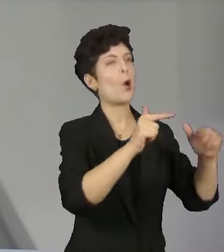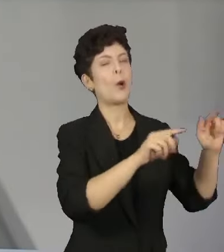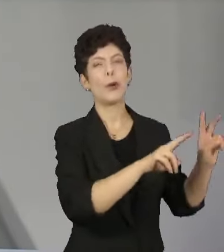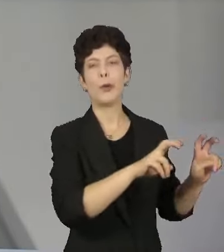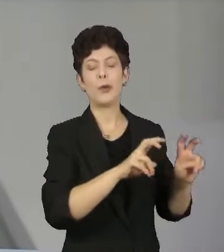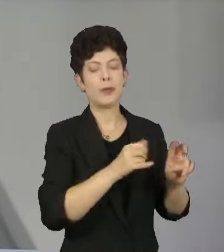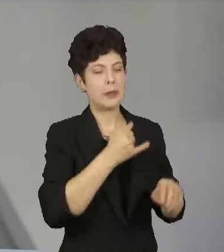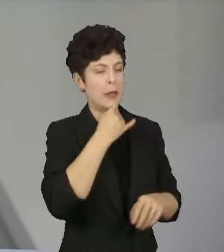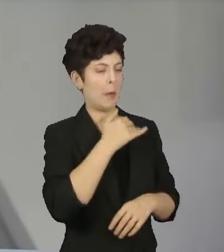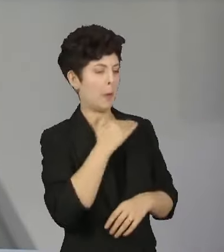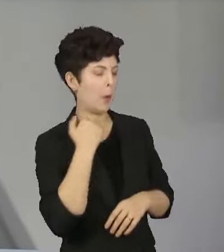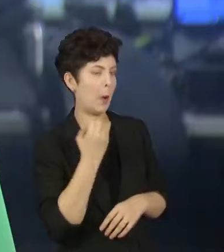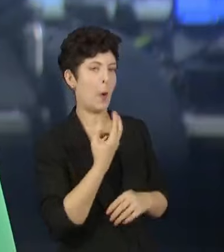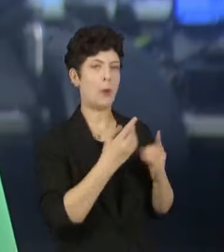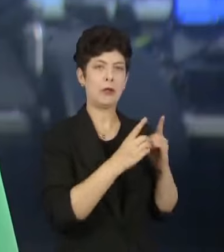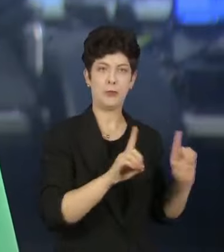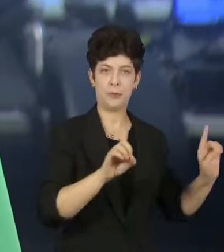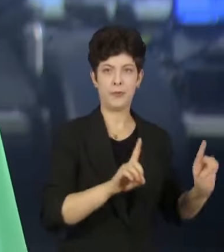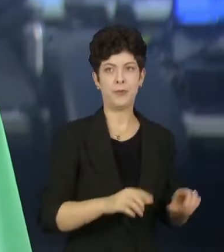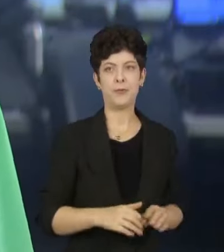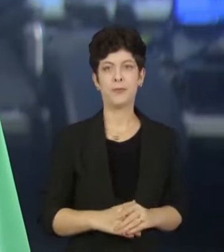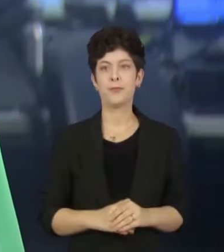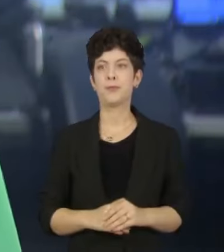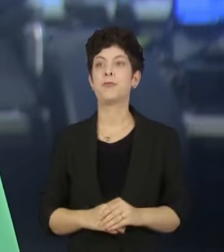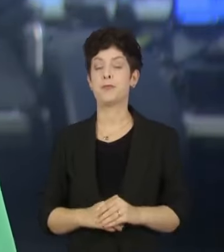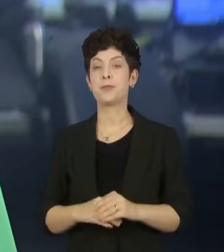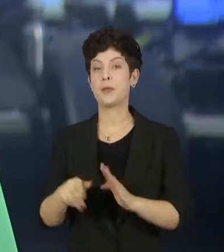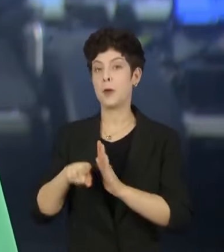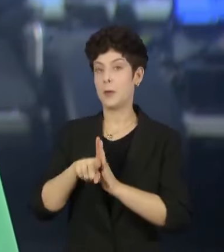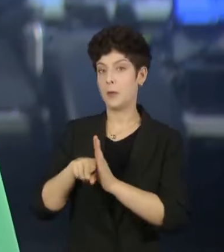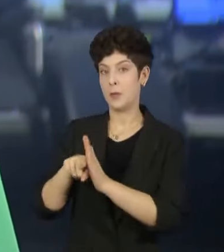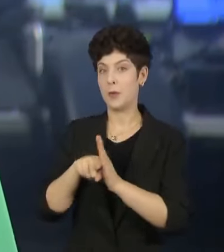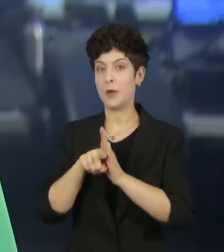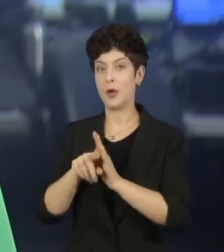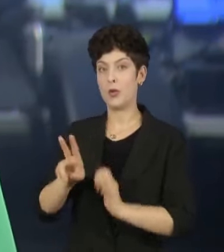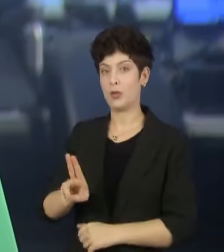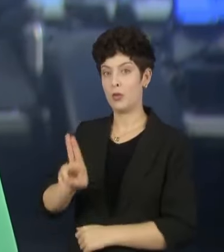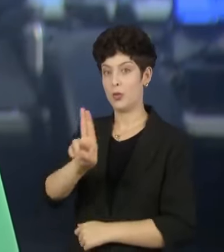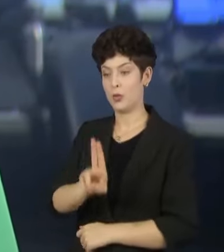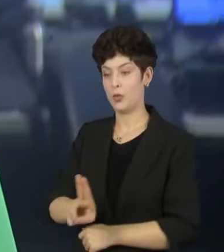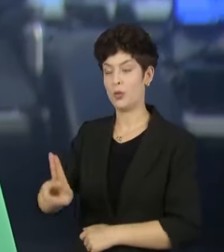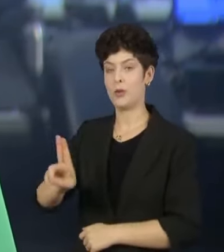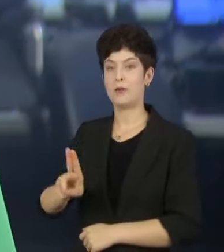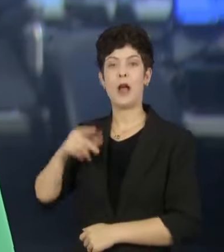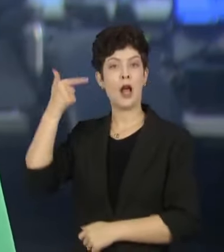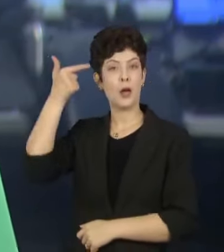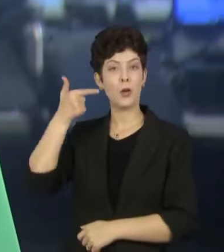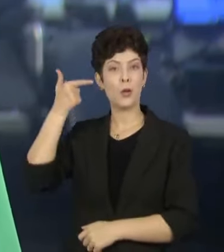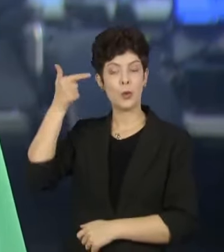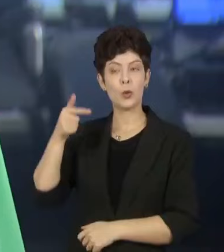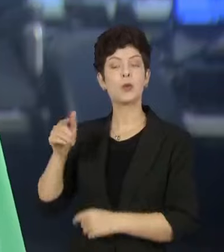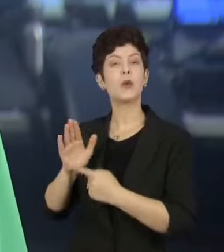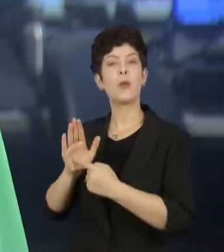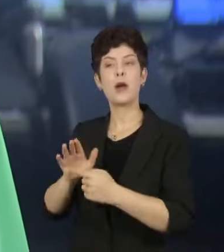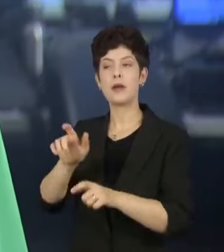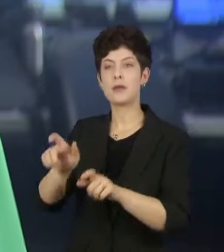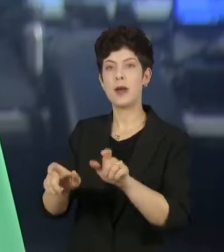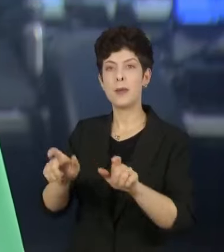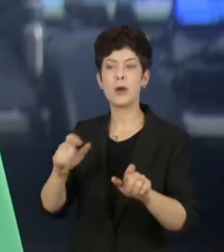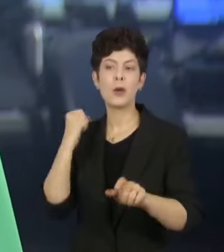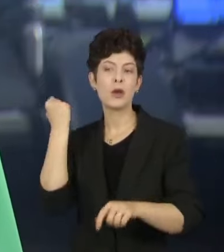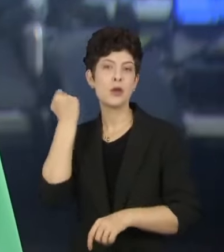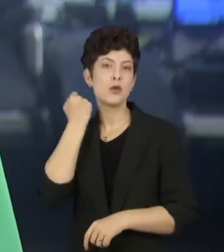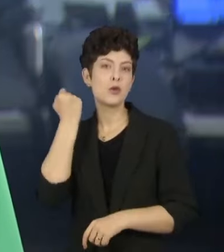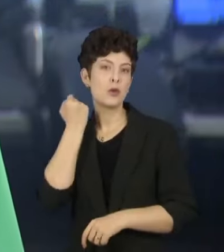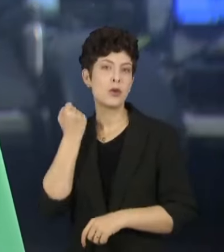pelo luto ou divórcio. De acordo com um estudo da Universidade de Londres, as vítimas do chamado